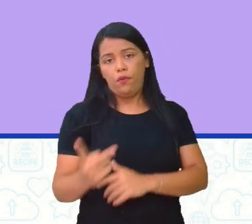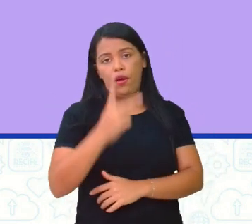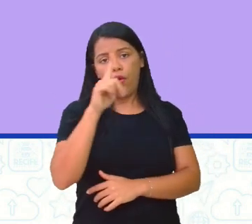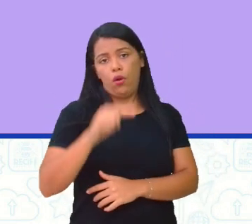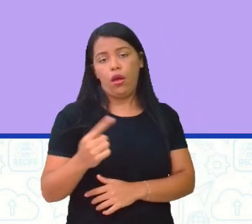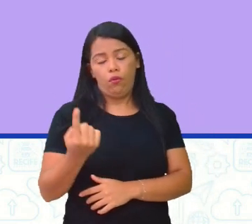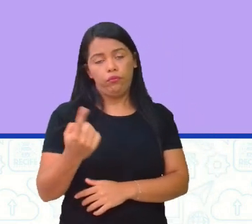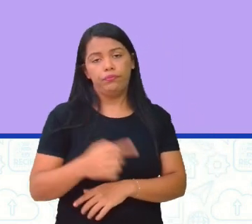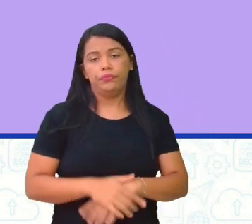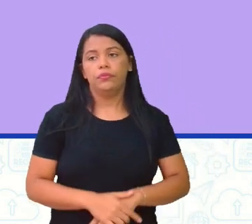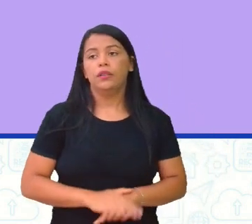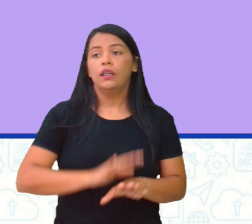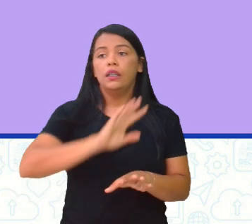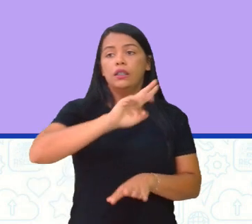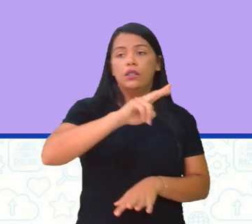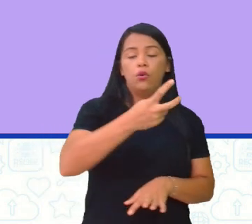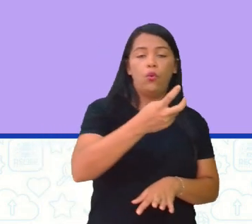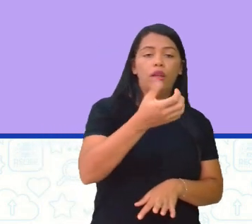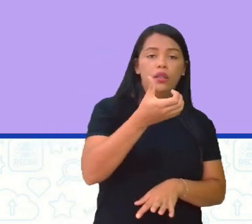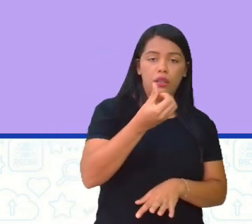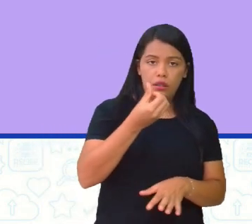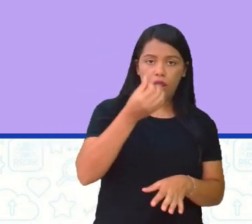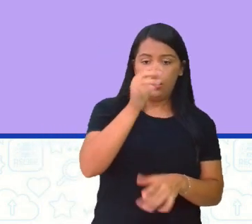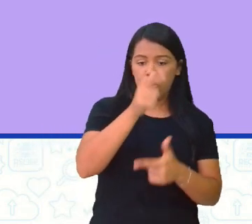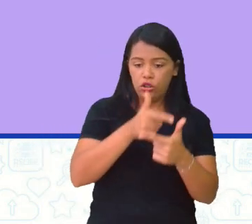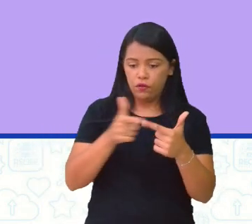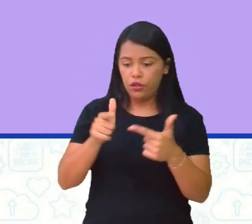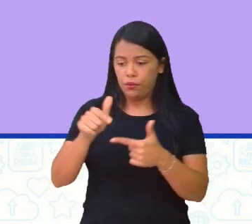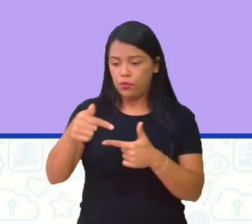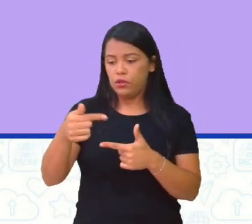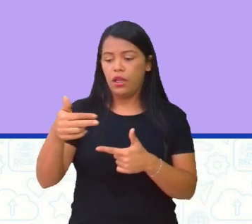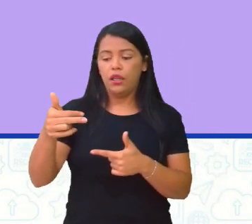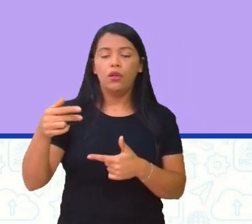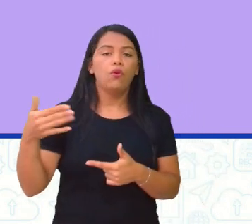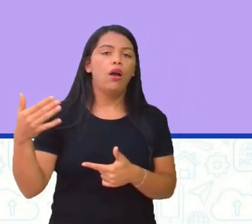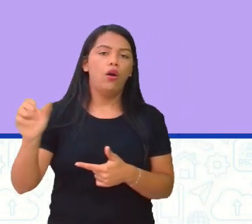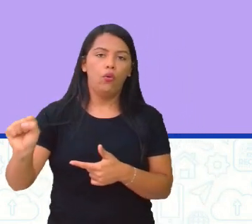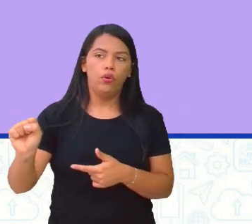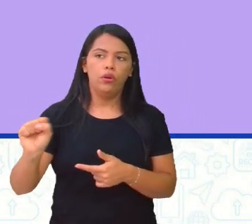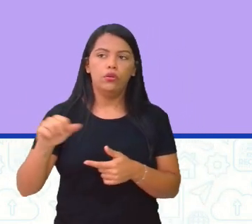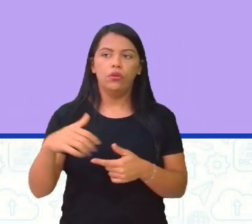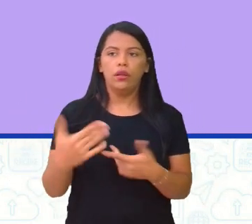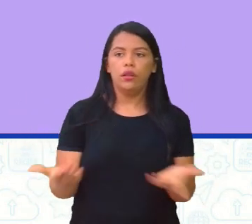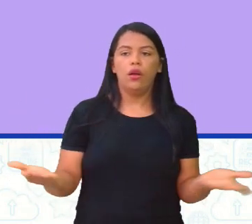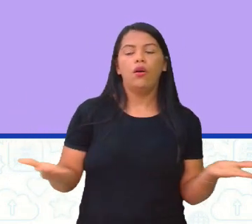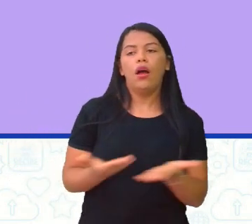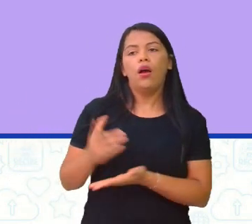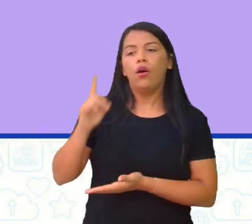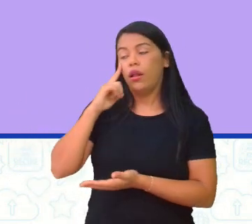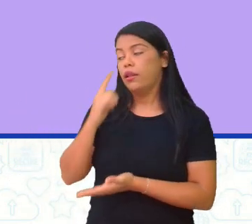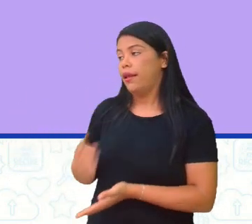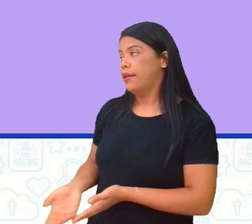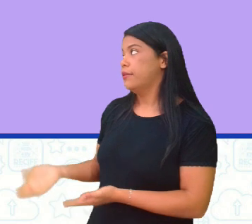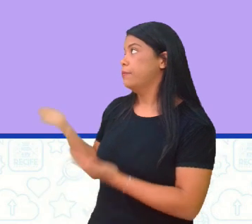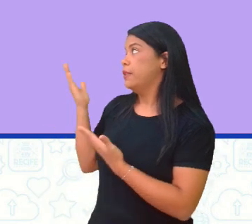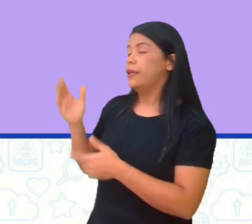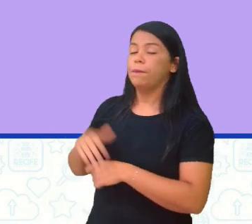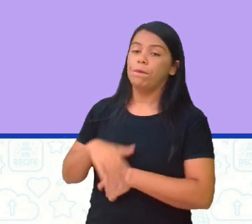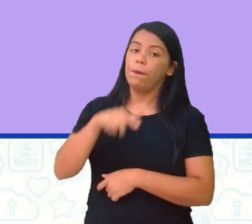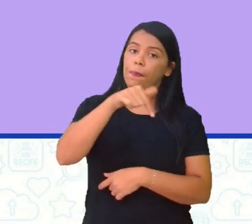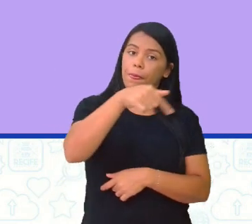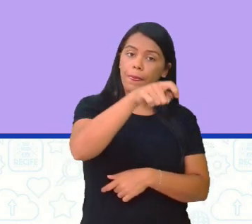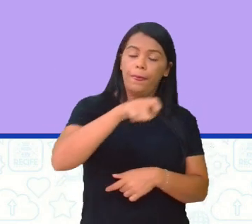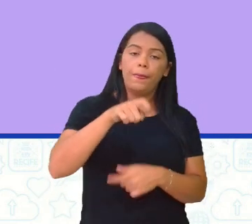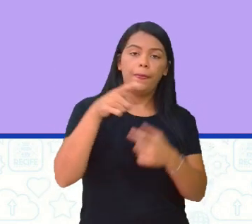E 56 dividido por 7 dá 8. Então, gente, aí nessa equação, 7x